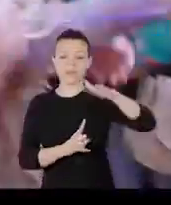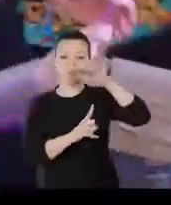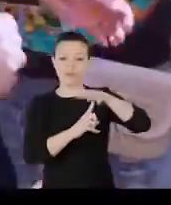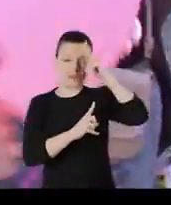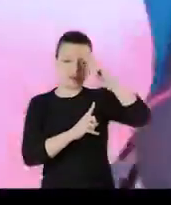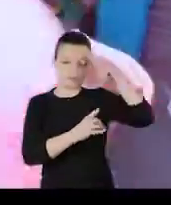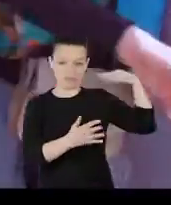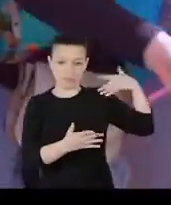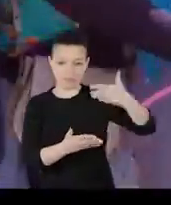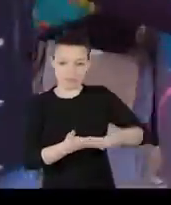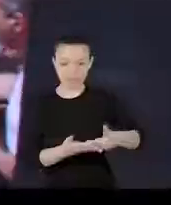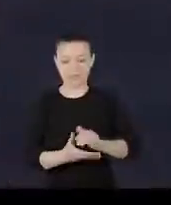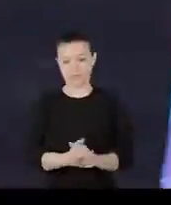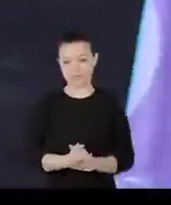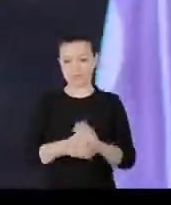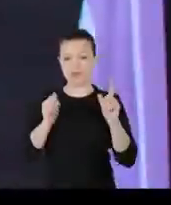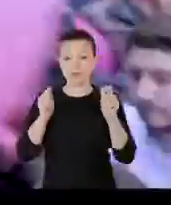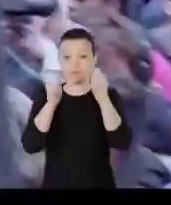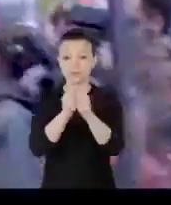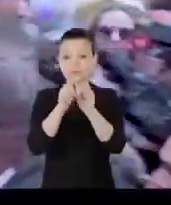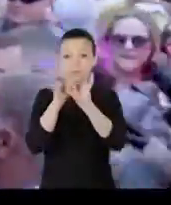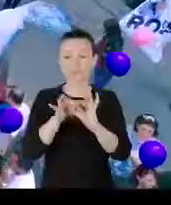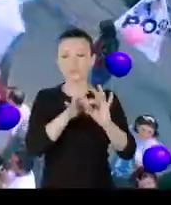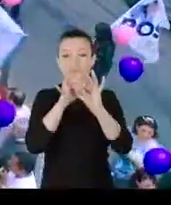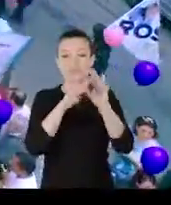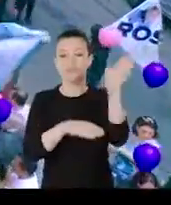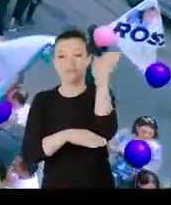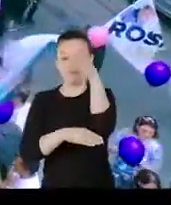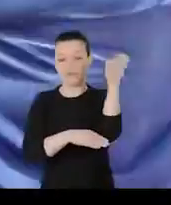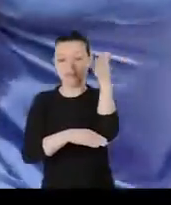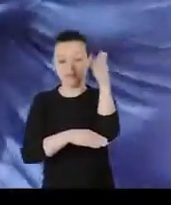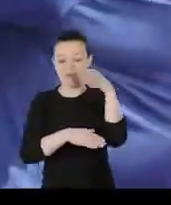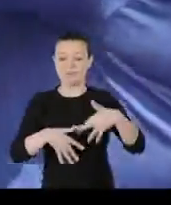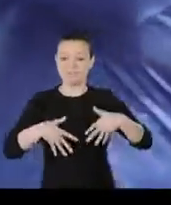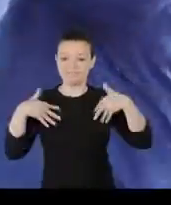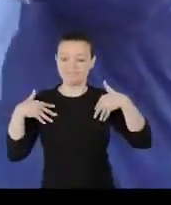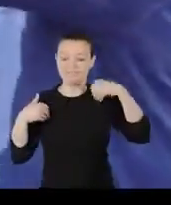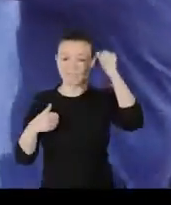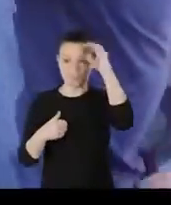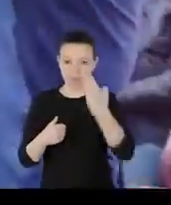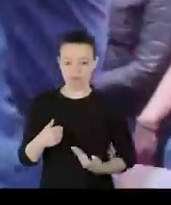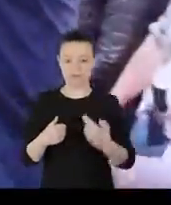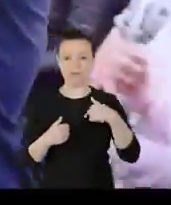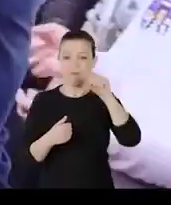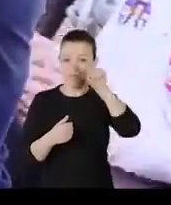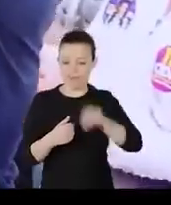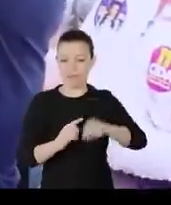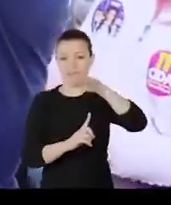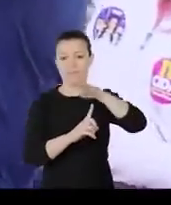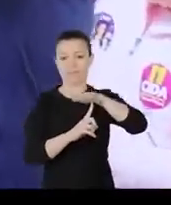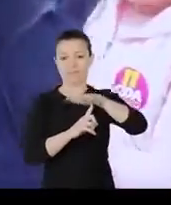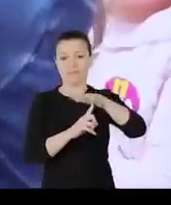Paraná na sua história. Juntos, a bandeira que nós honramos é